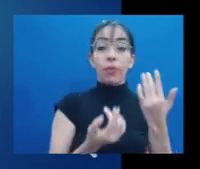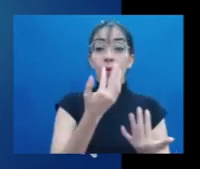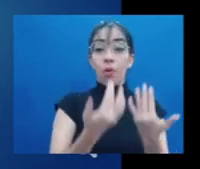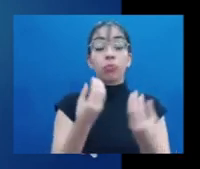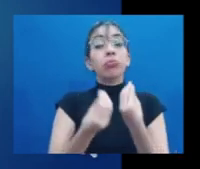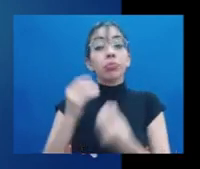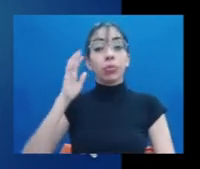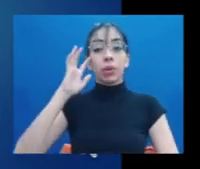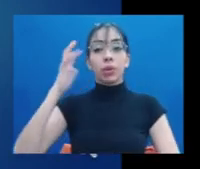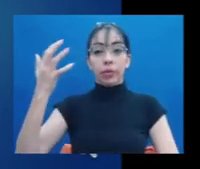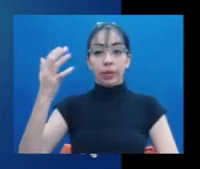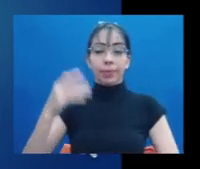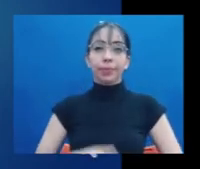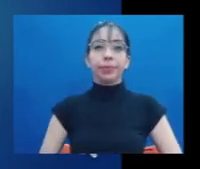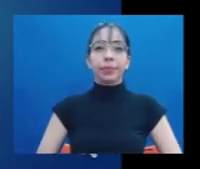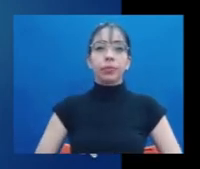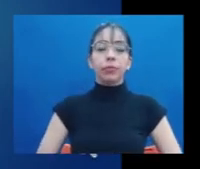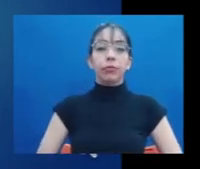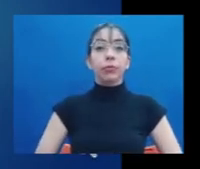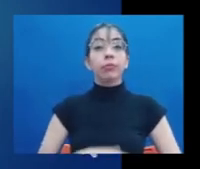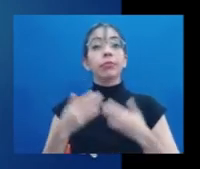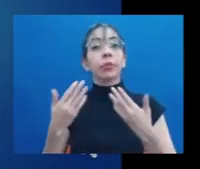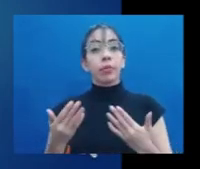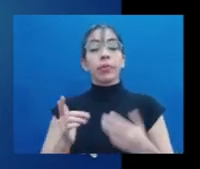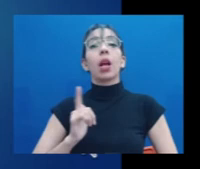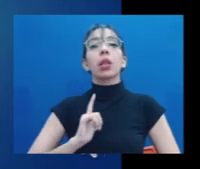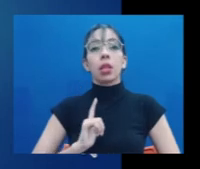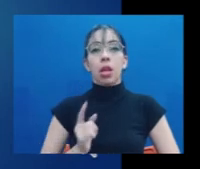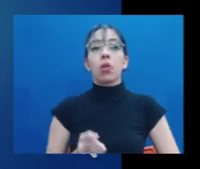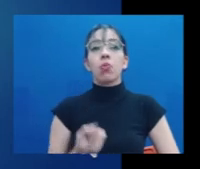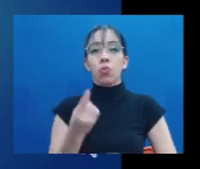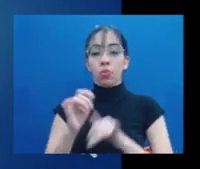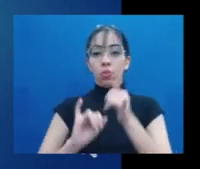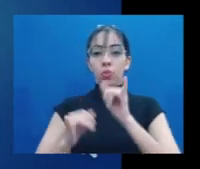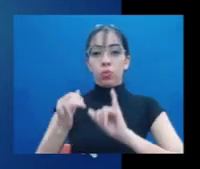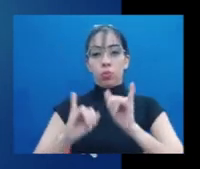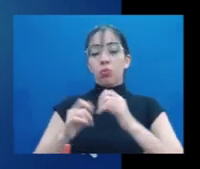forma, são os elementos que vão se somando para gerar acidentes no futuro.